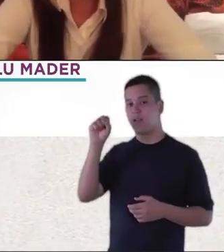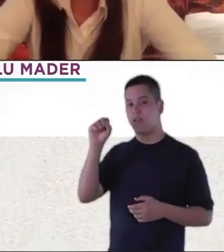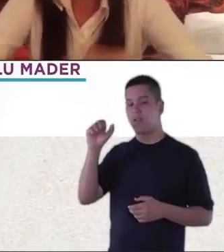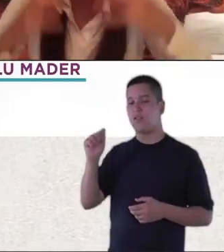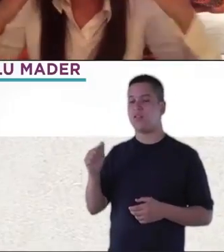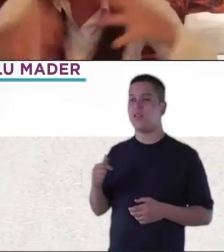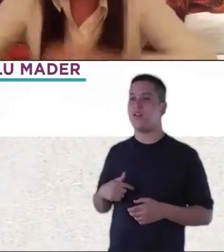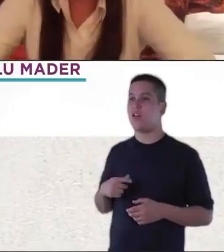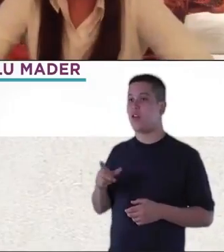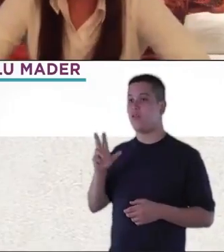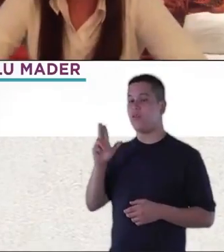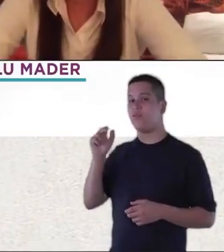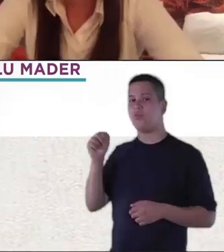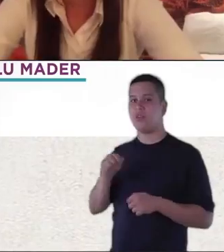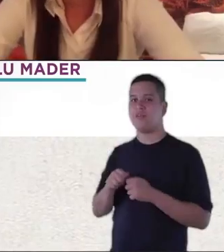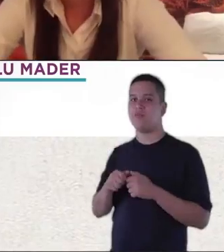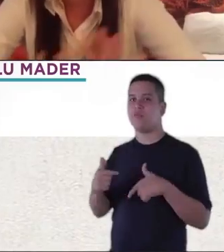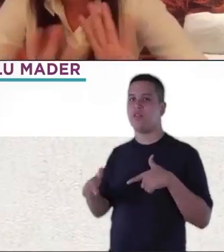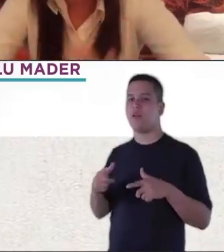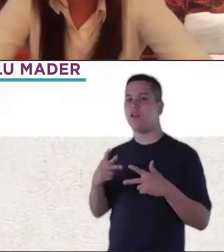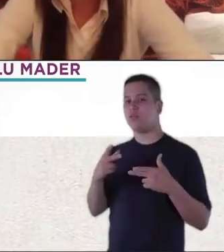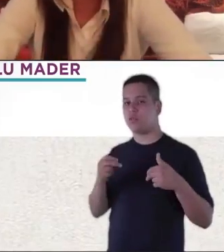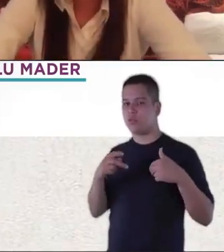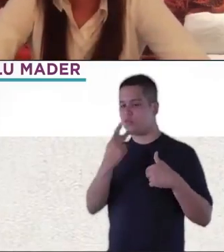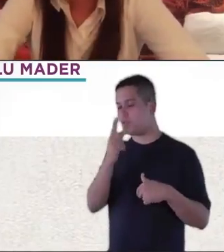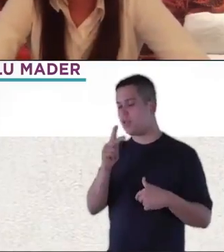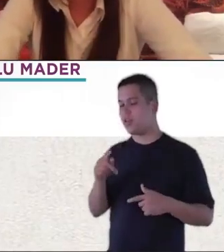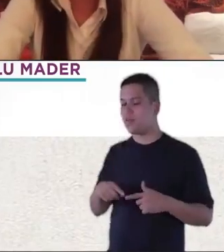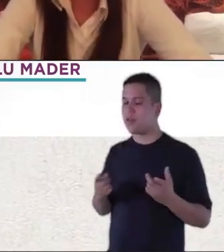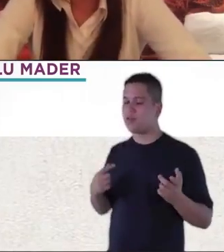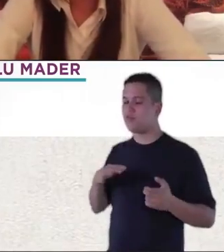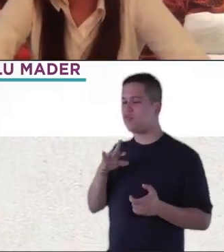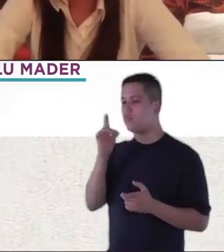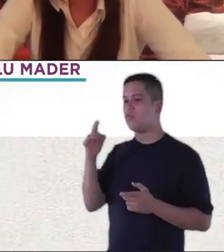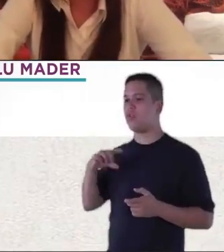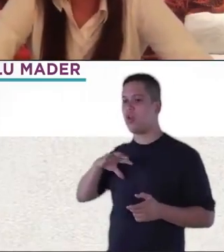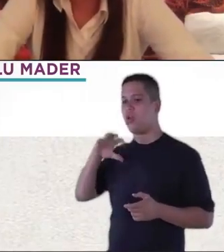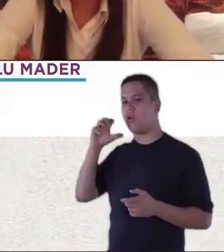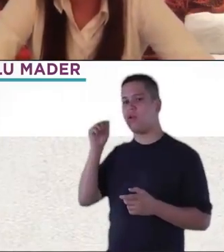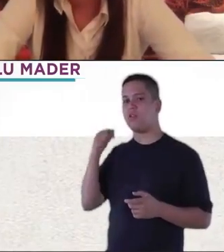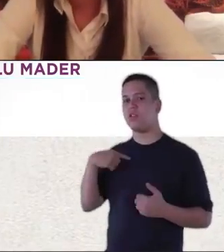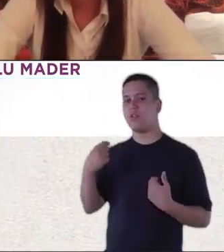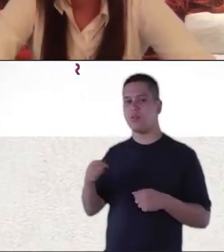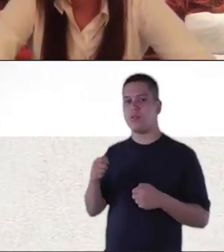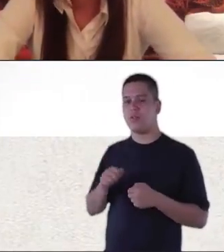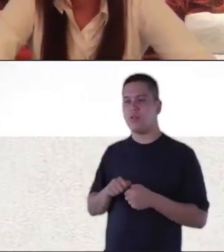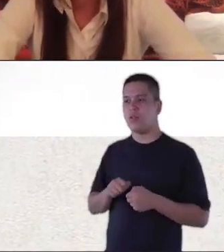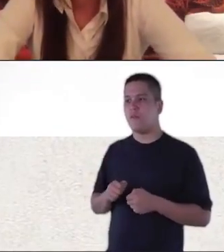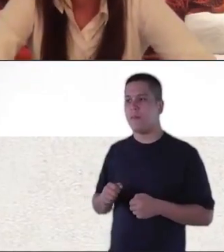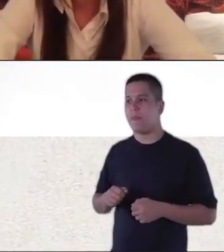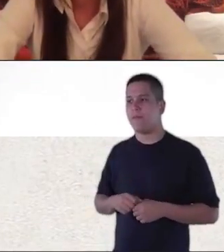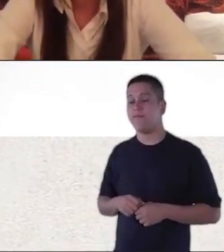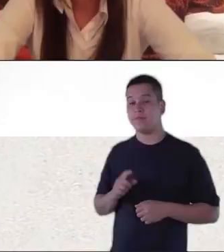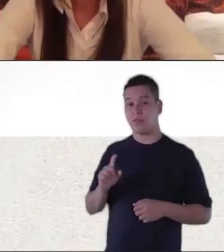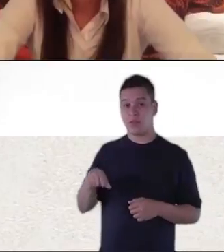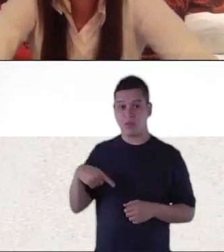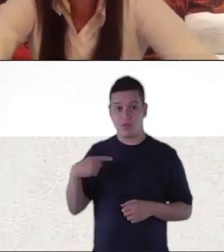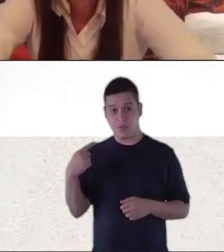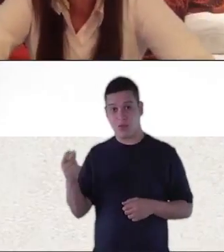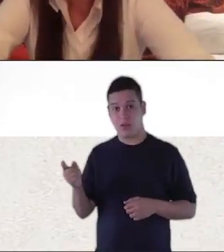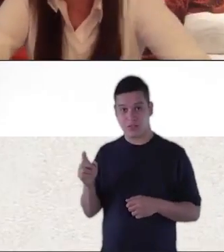que um dia eu vou fazer de tanto que amo alguma coisa, algum dia eu vou ter que fazer dela, porque sou O muito próximo apaixonada. livro que o Grassi te der, você não leia, por